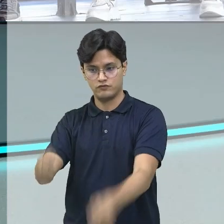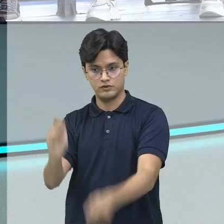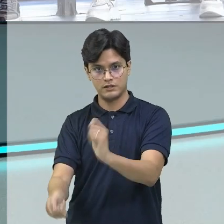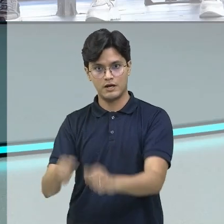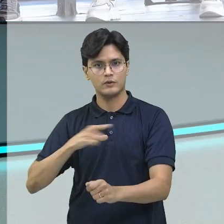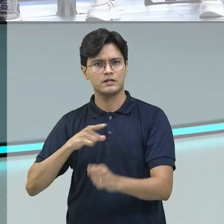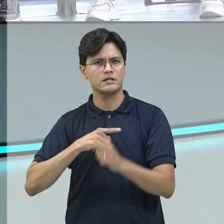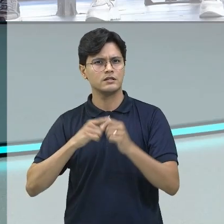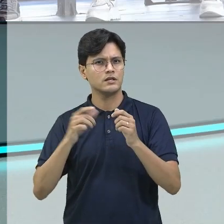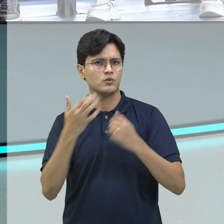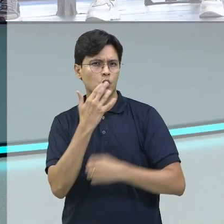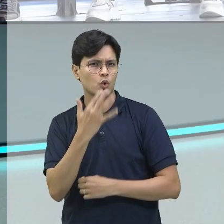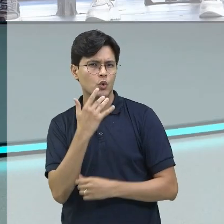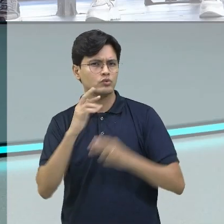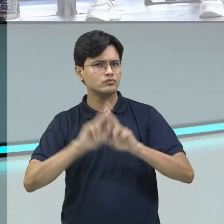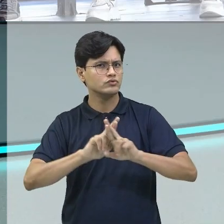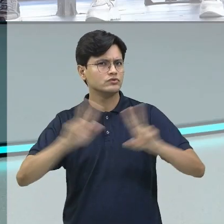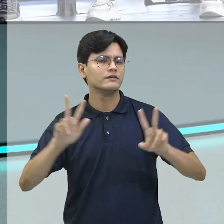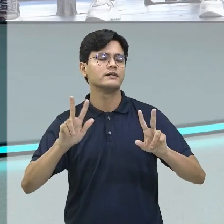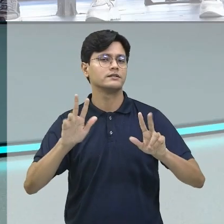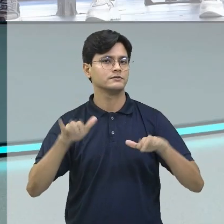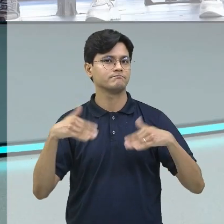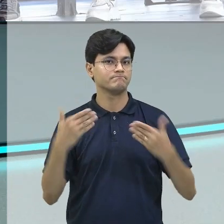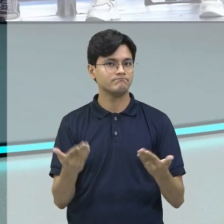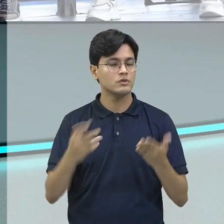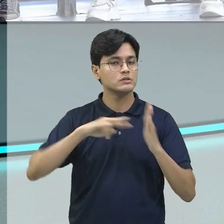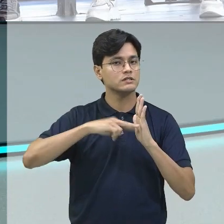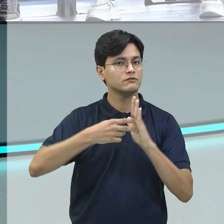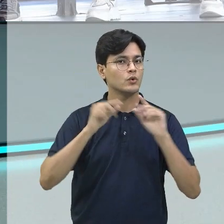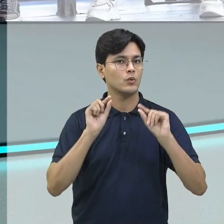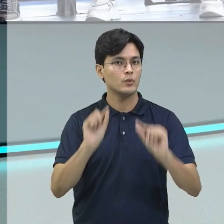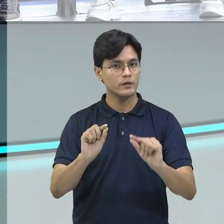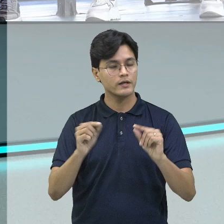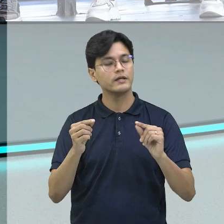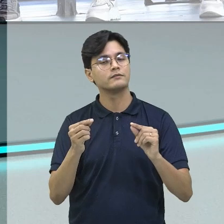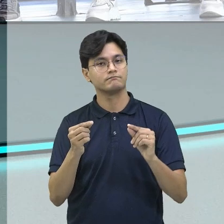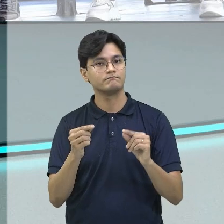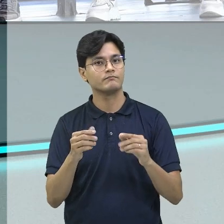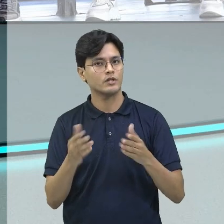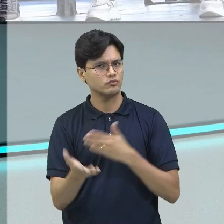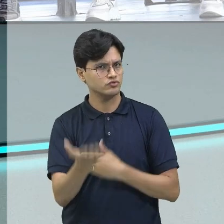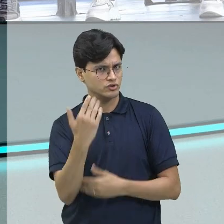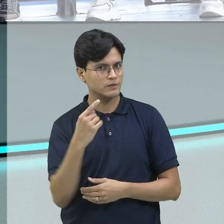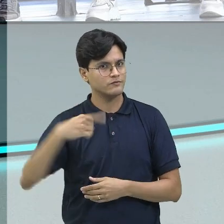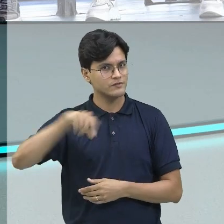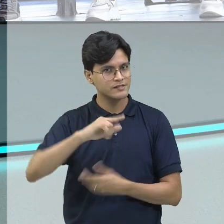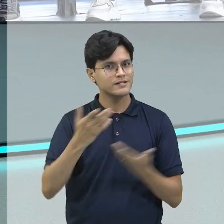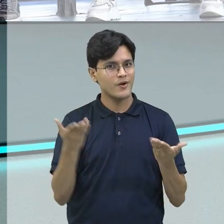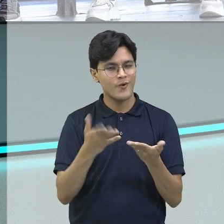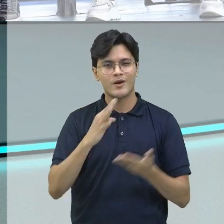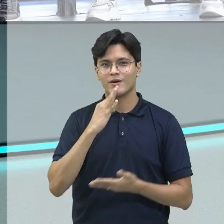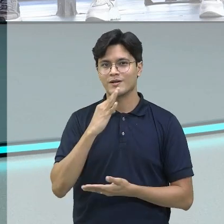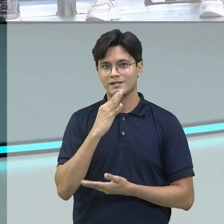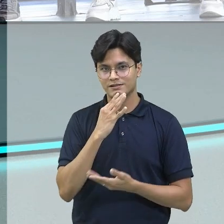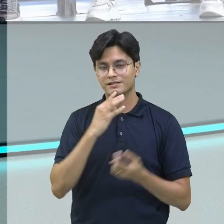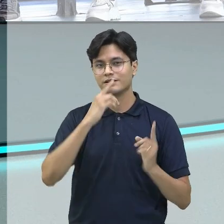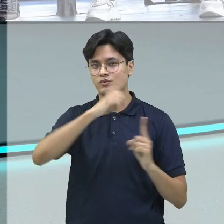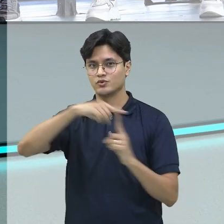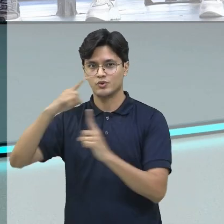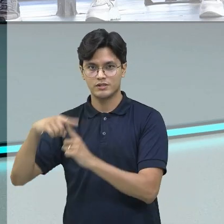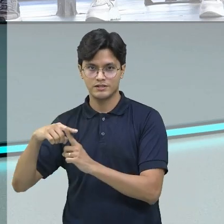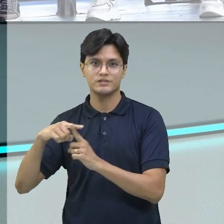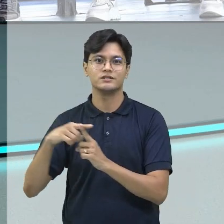vocês para, justamente falar sobre essas duas modalidades de ginástica de